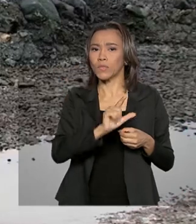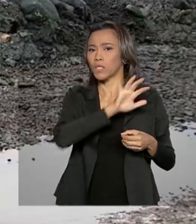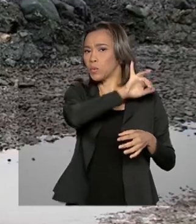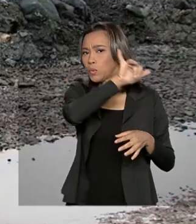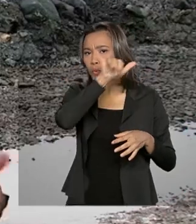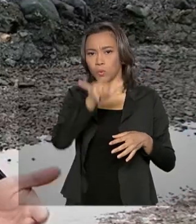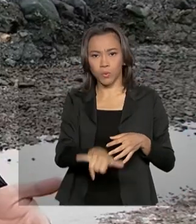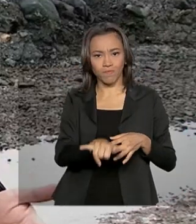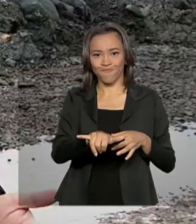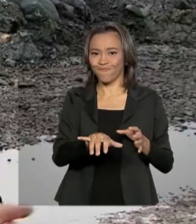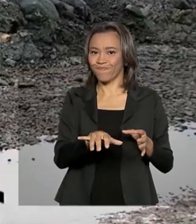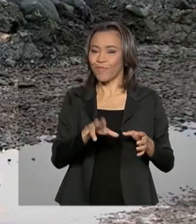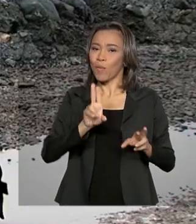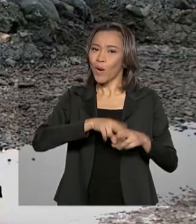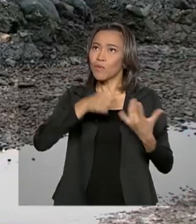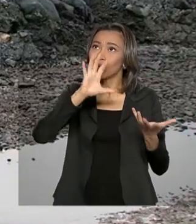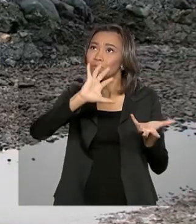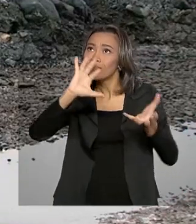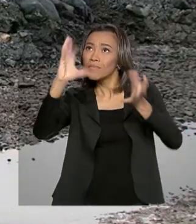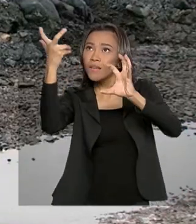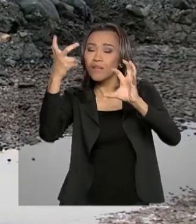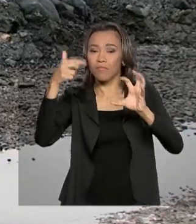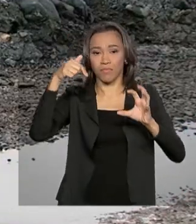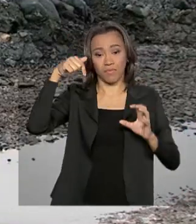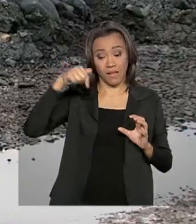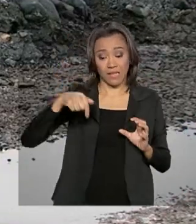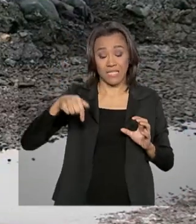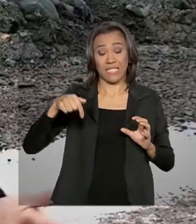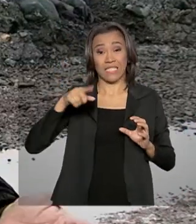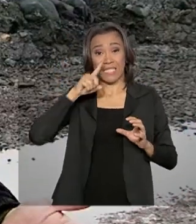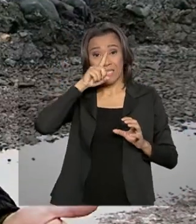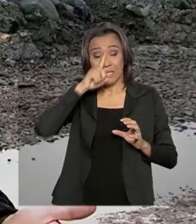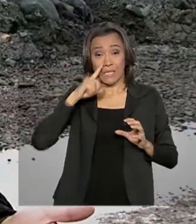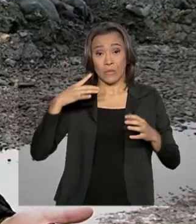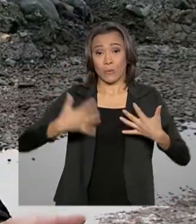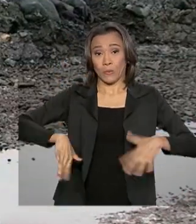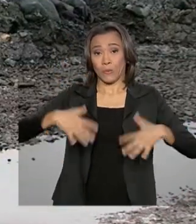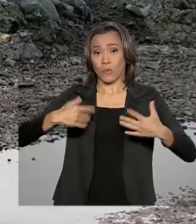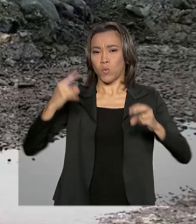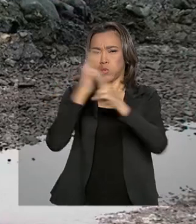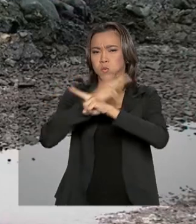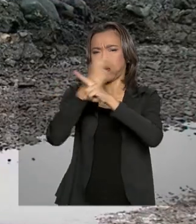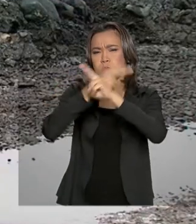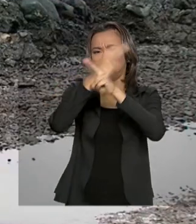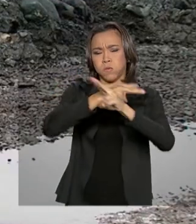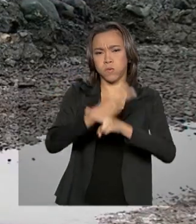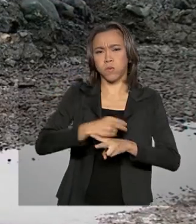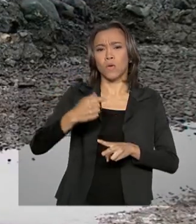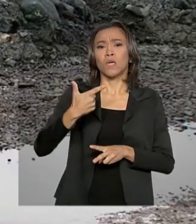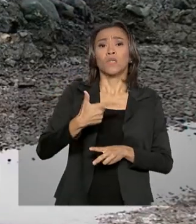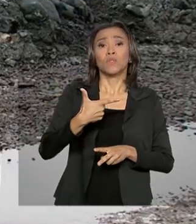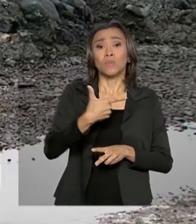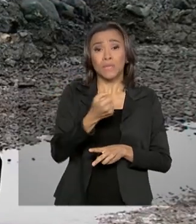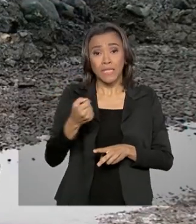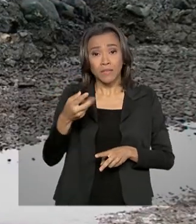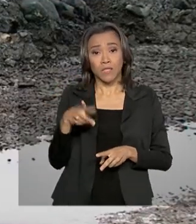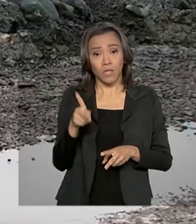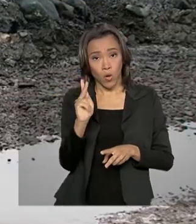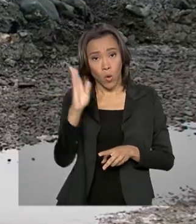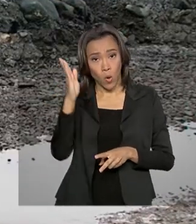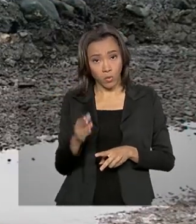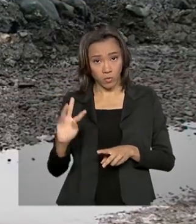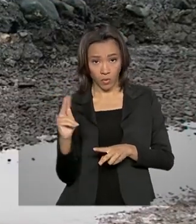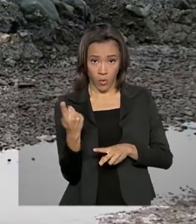manhã de hoje. As condições climáticas aqui na Antártica são muito severas. Os ventos podem chegar a 200 km por hora. E a aterrissagem